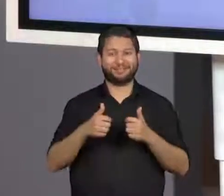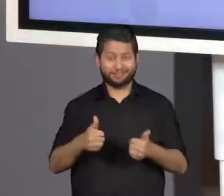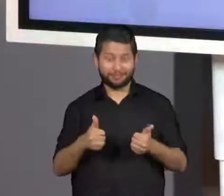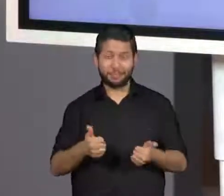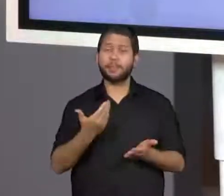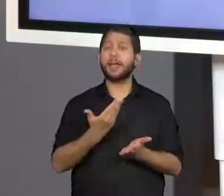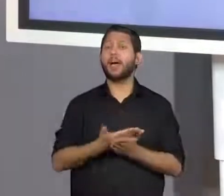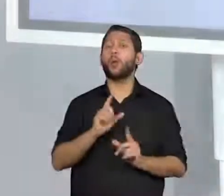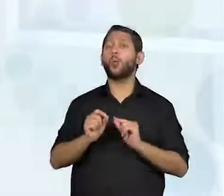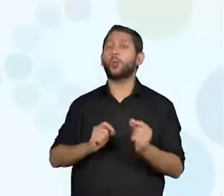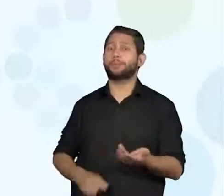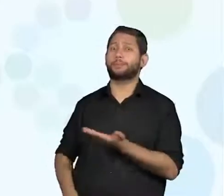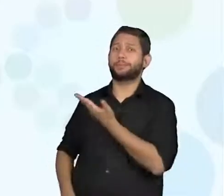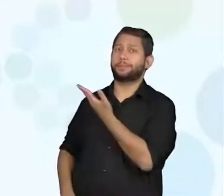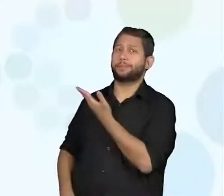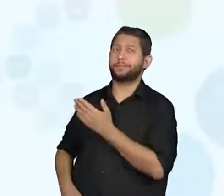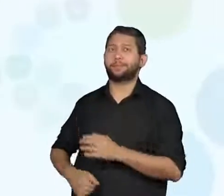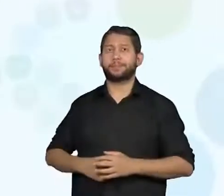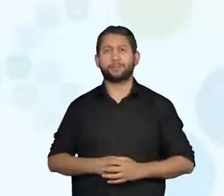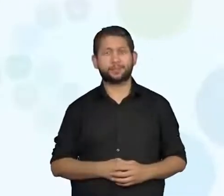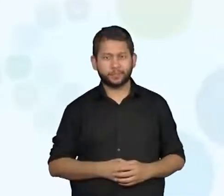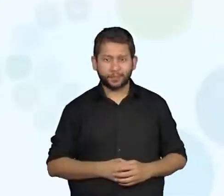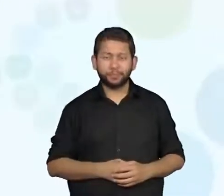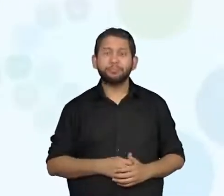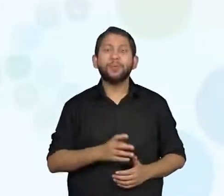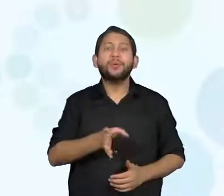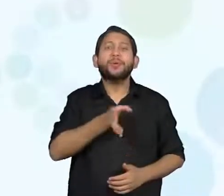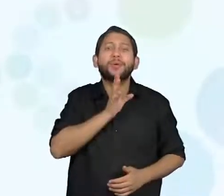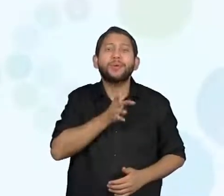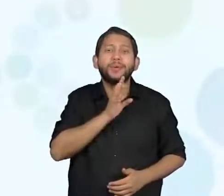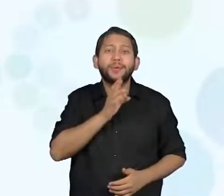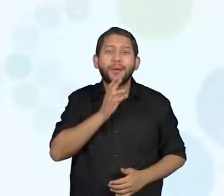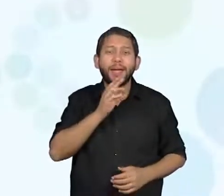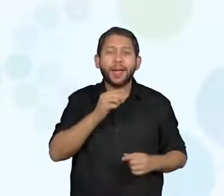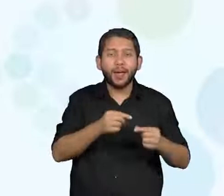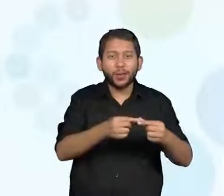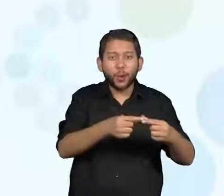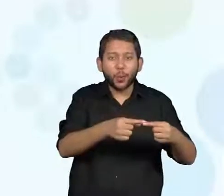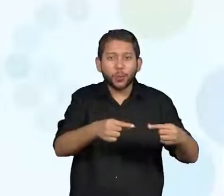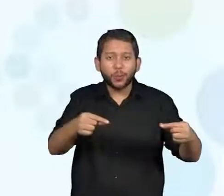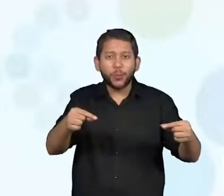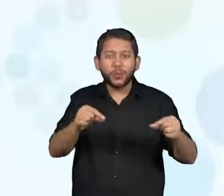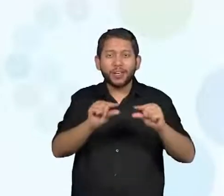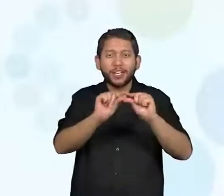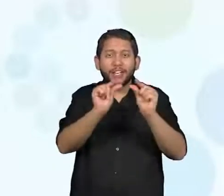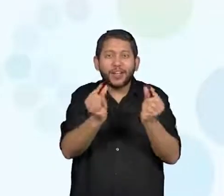hoje. Olha só, biscoito de polvilho.